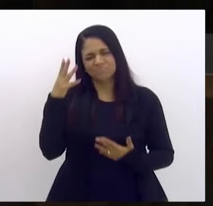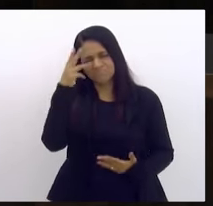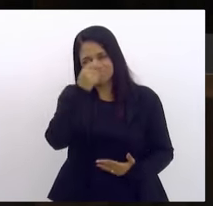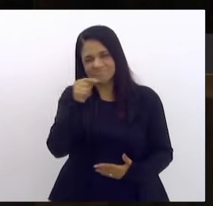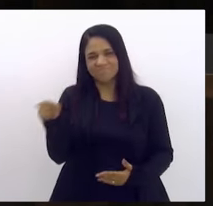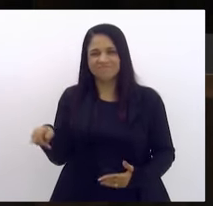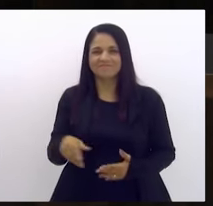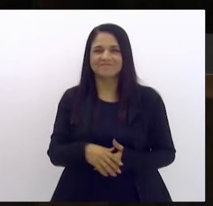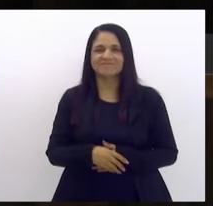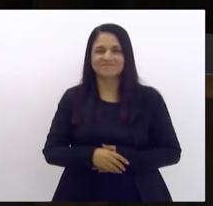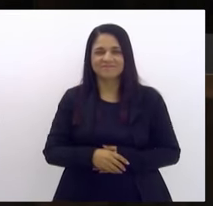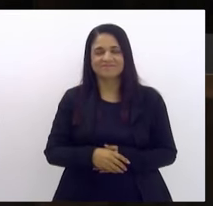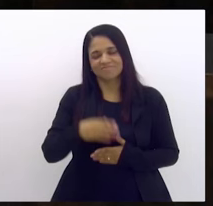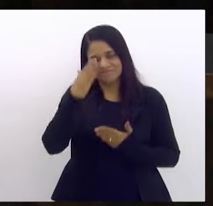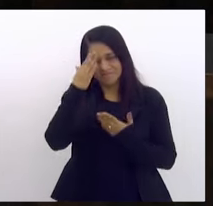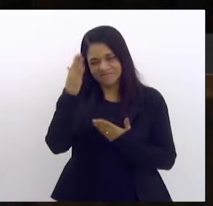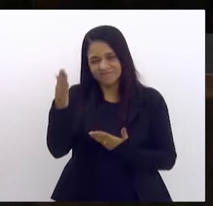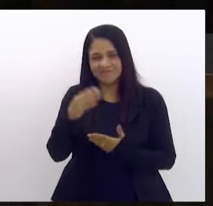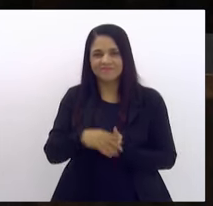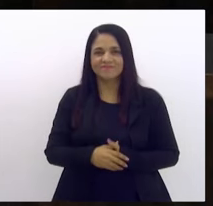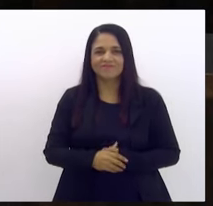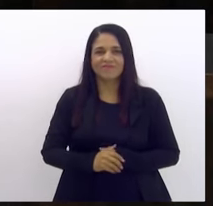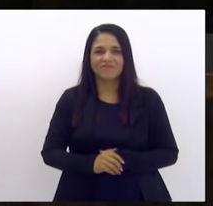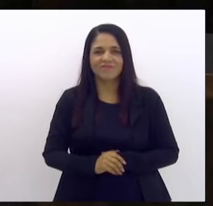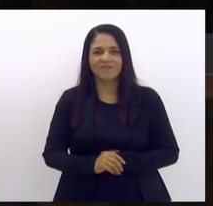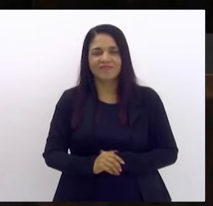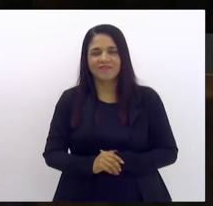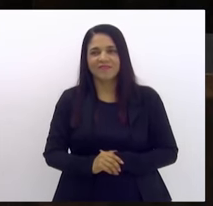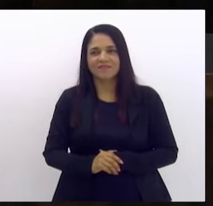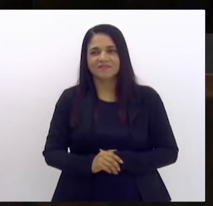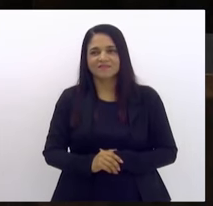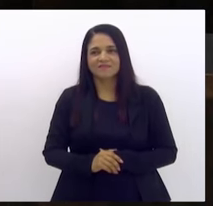Tá... Obrigado.